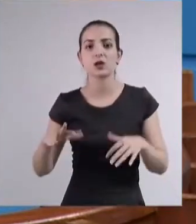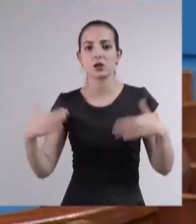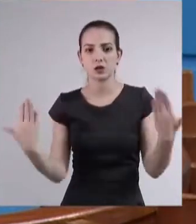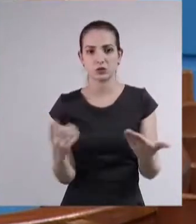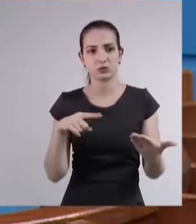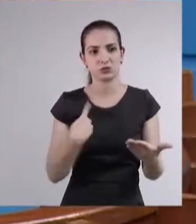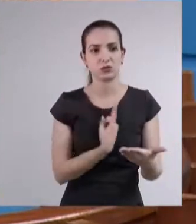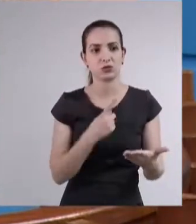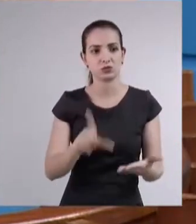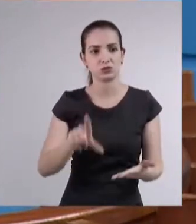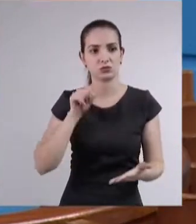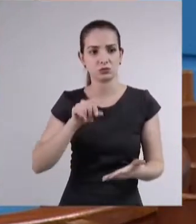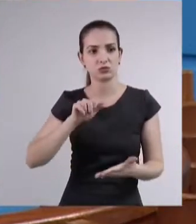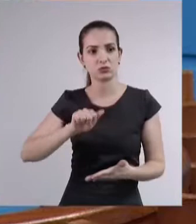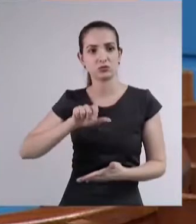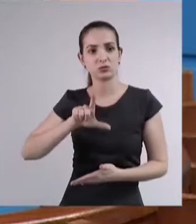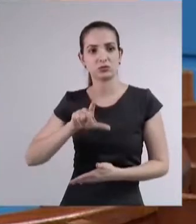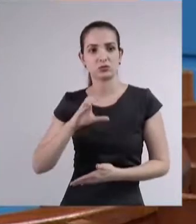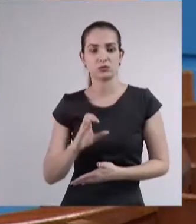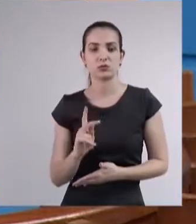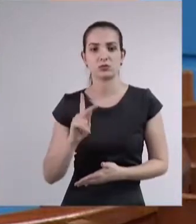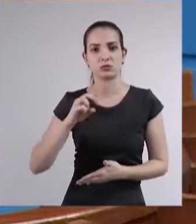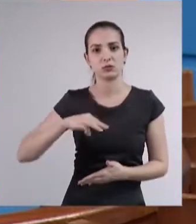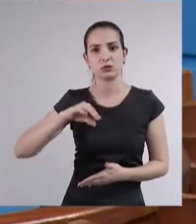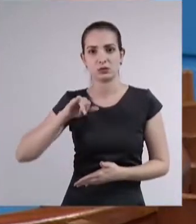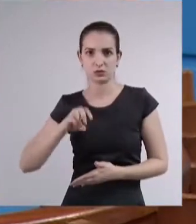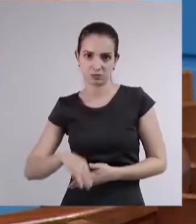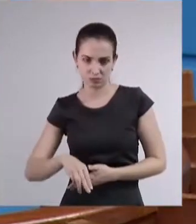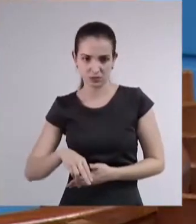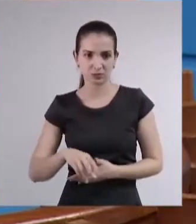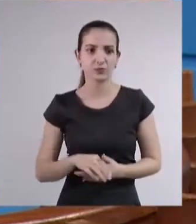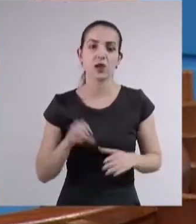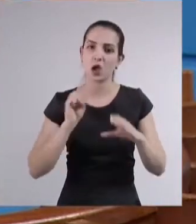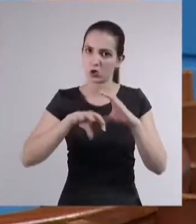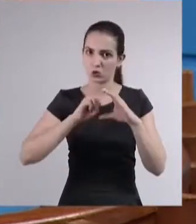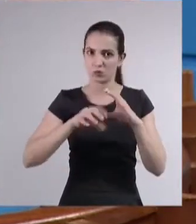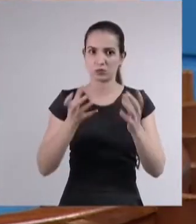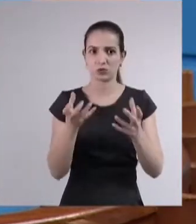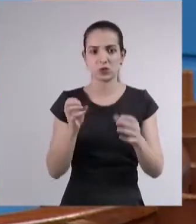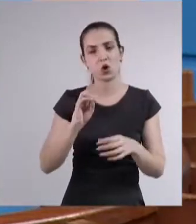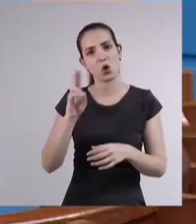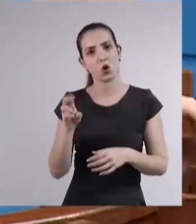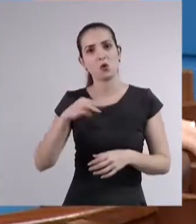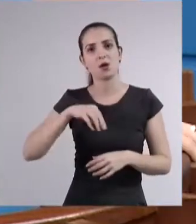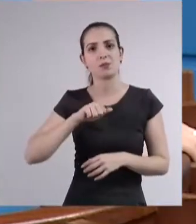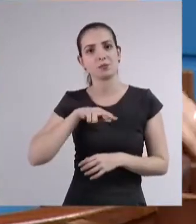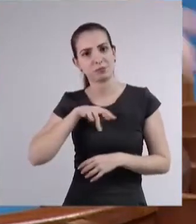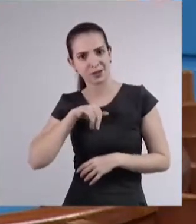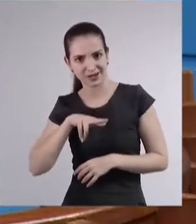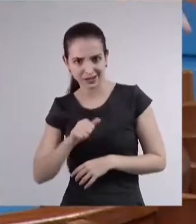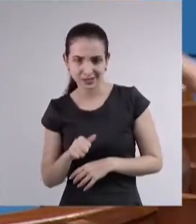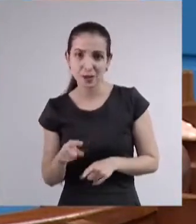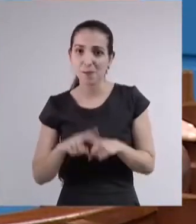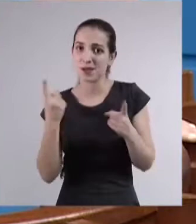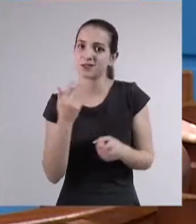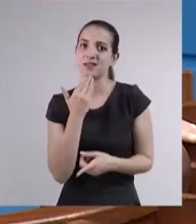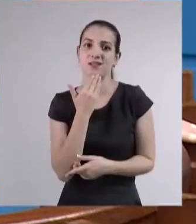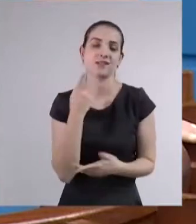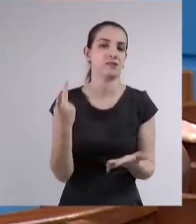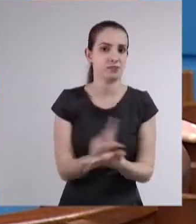elege o Alckmin. Esse era o plano da Globo. O Alckmin ou a Marina, né? E deu